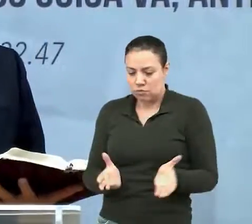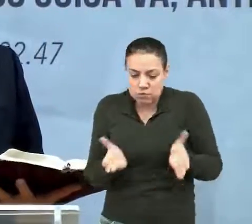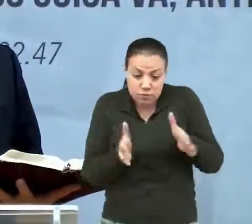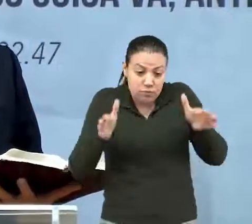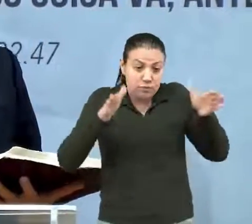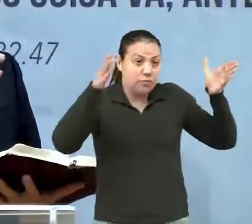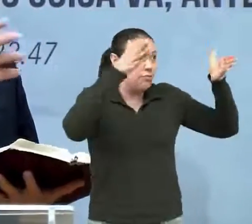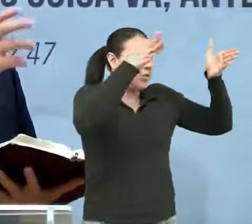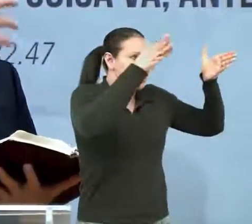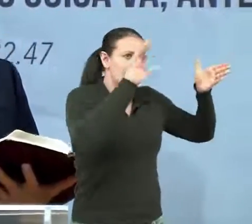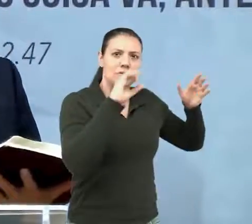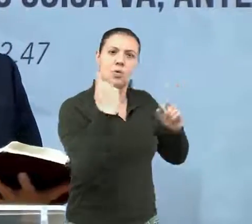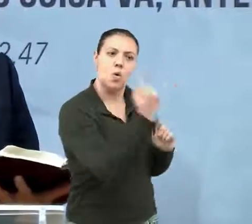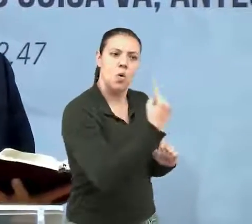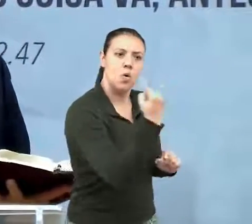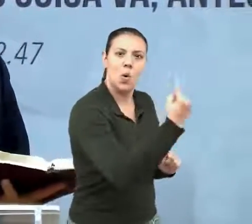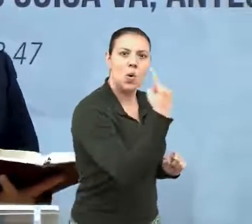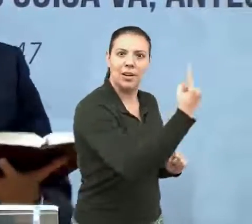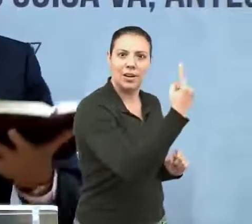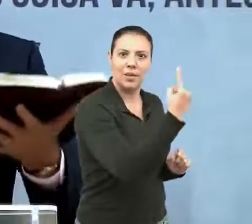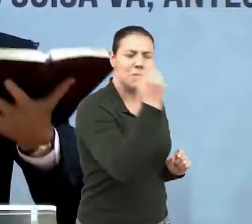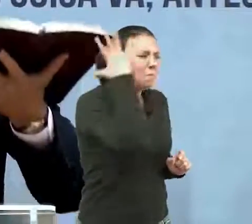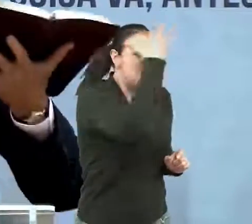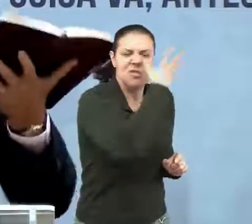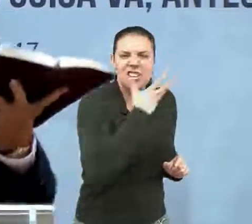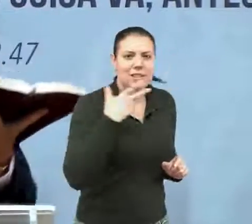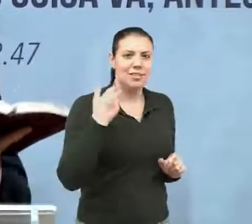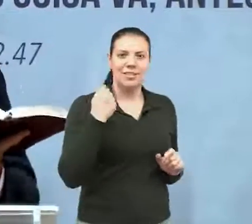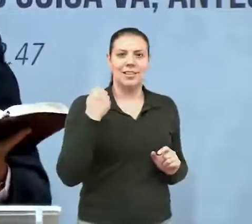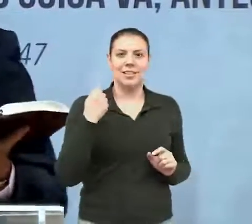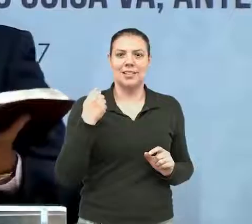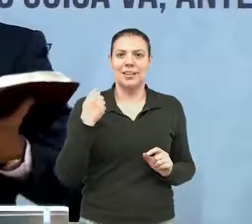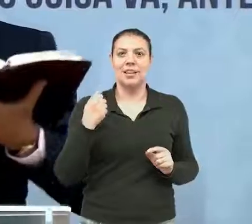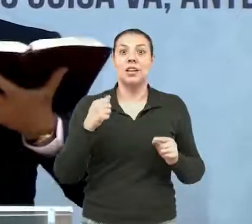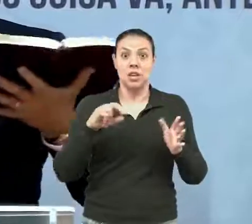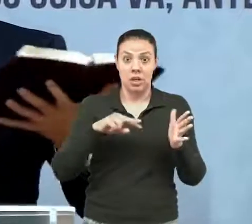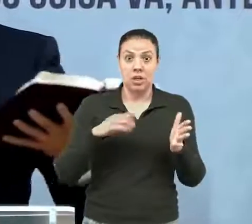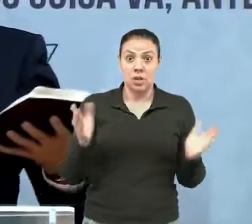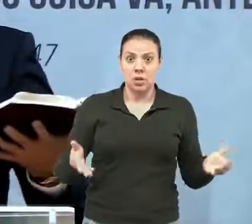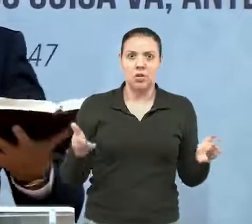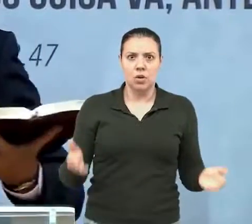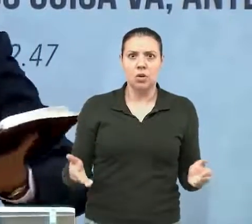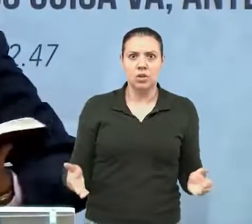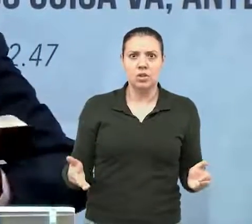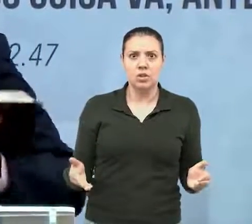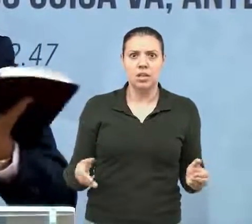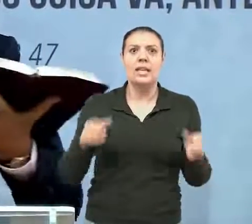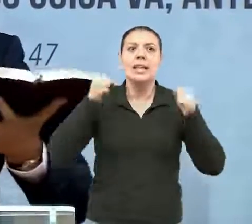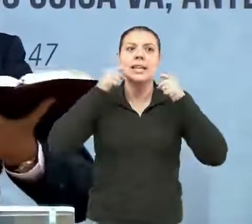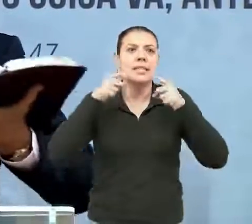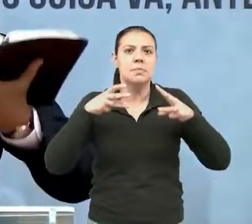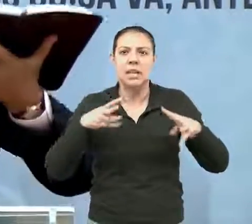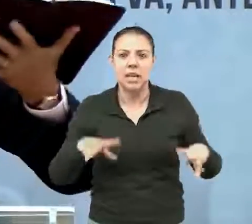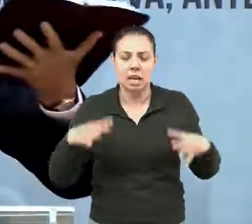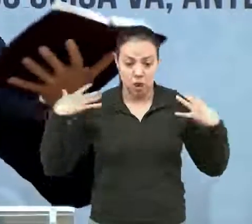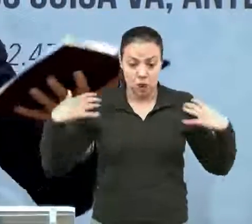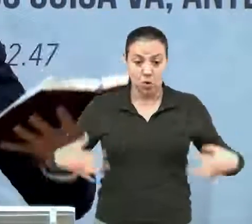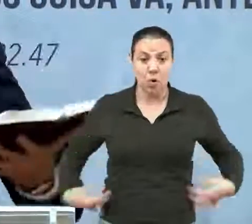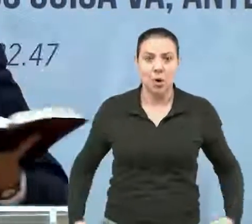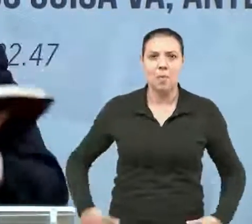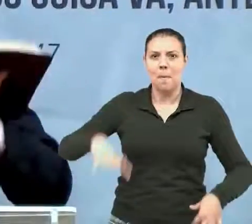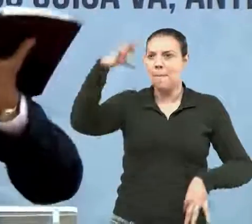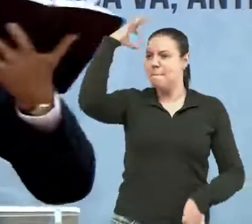maneira singular, de uma maneira belíssima, e hoje a ciência prova que o corpo humano é uma das máquinas